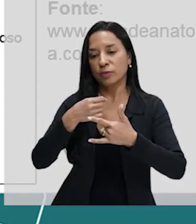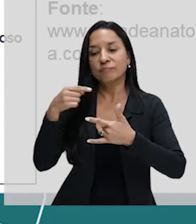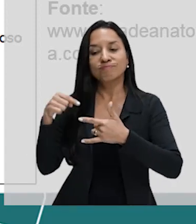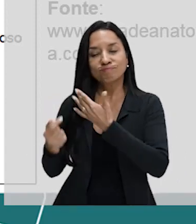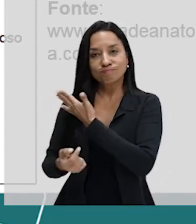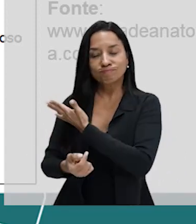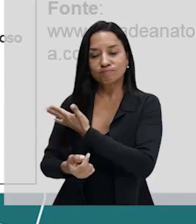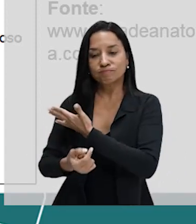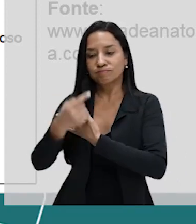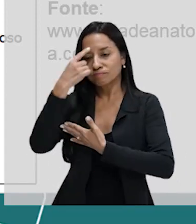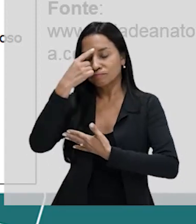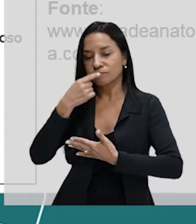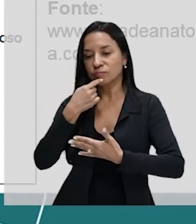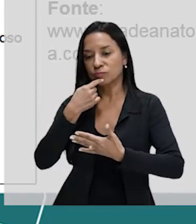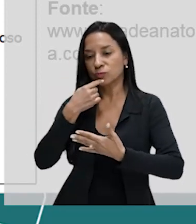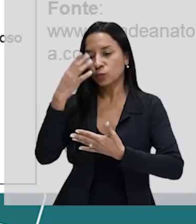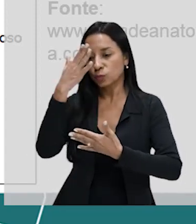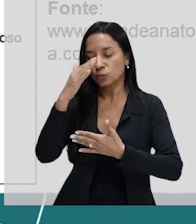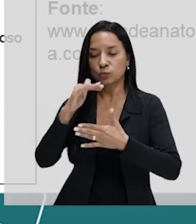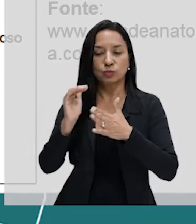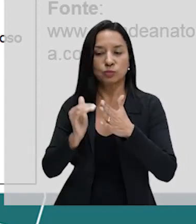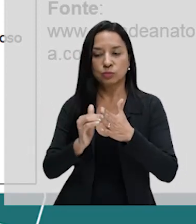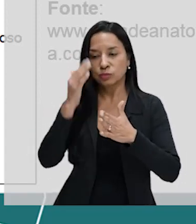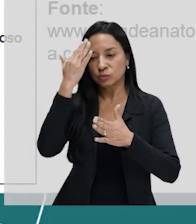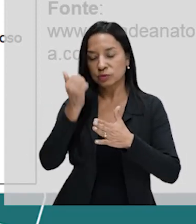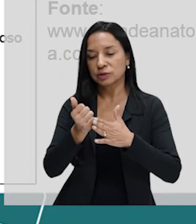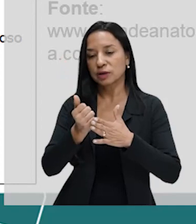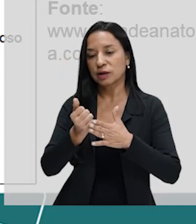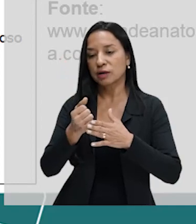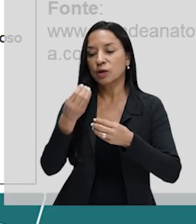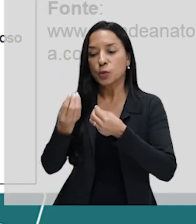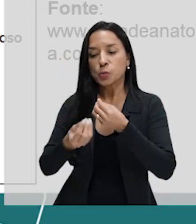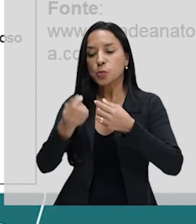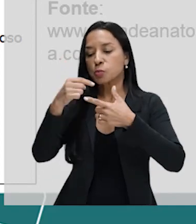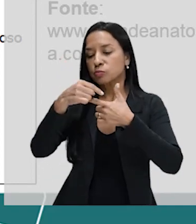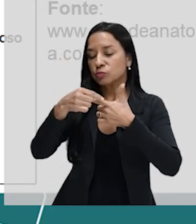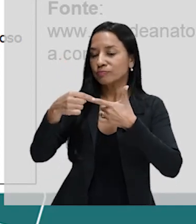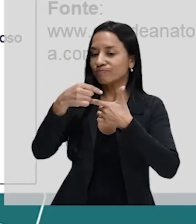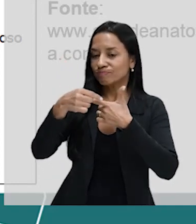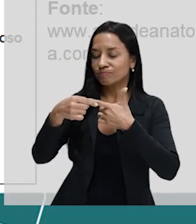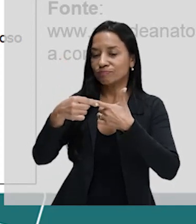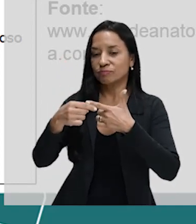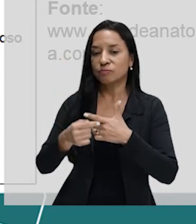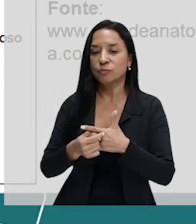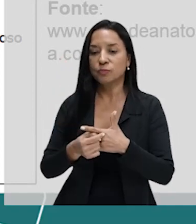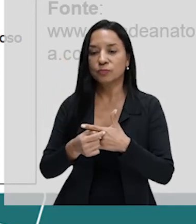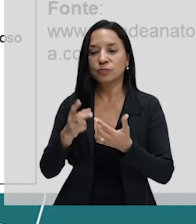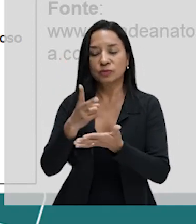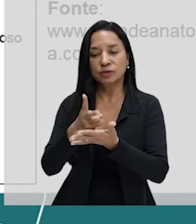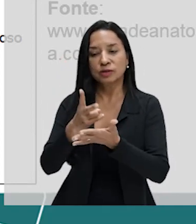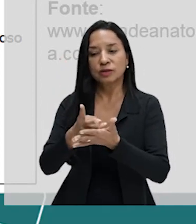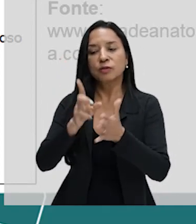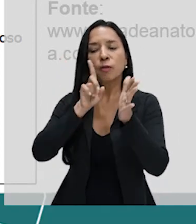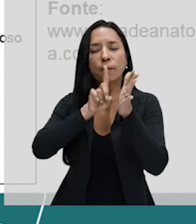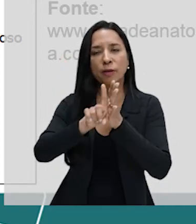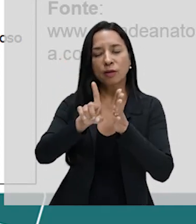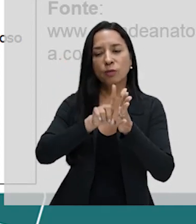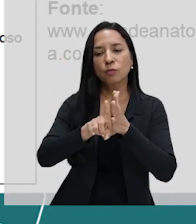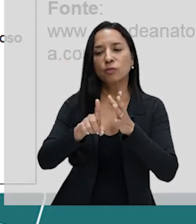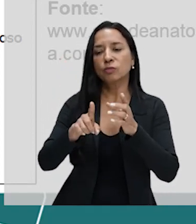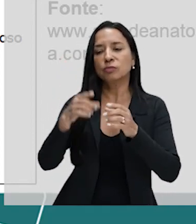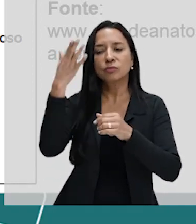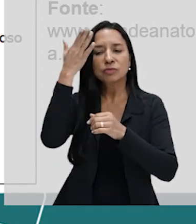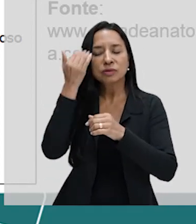mundo sabe sobre as partes externas do sistema reprodutor masculino. E eu sempre faço essa pergunta: